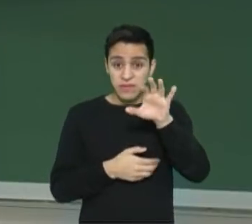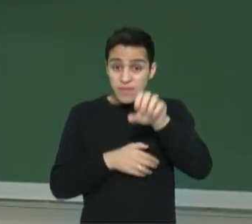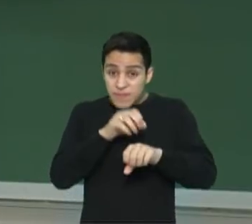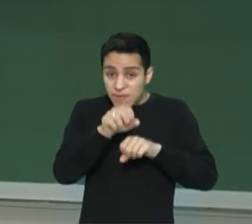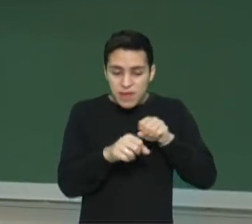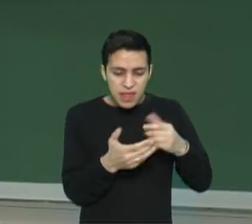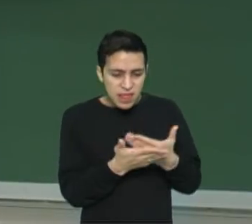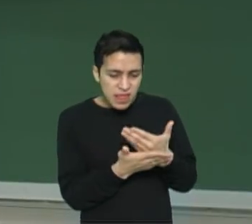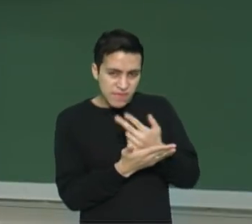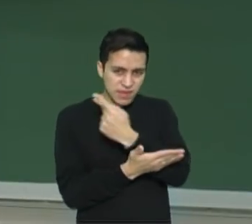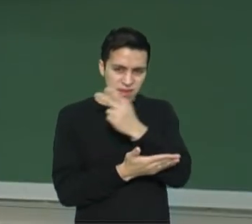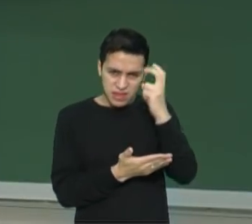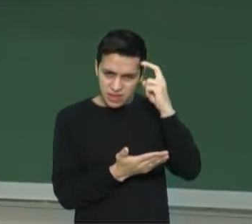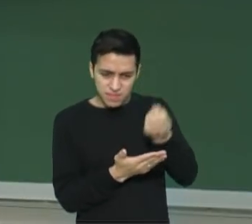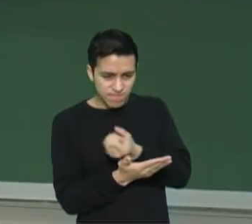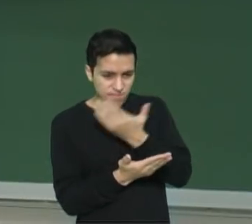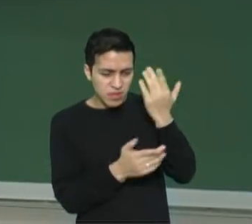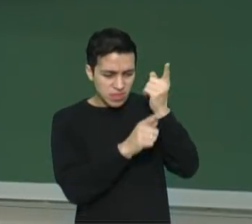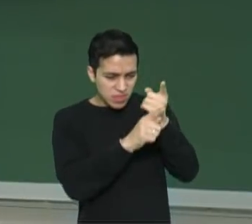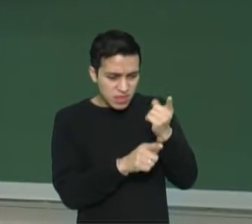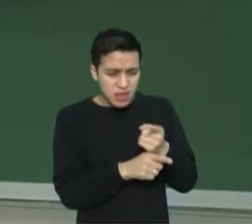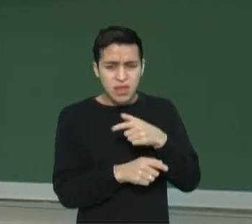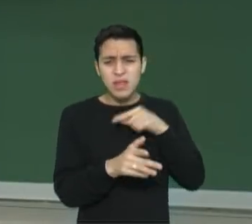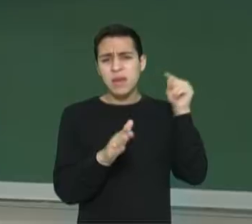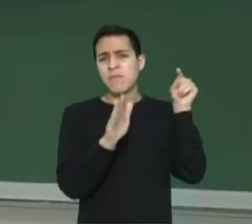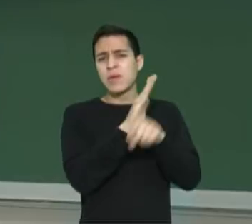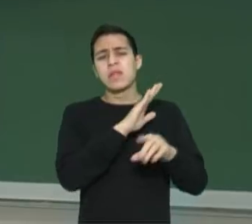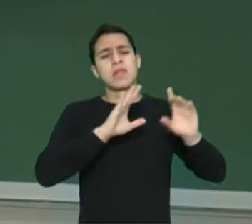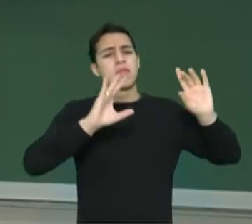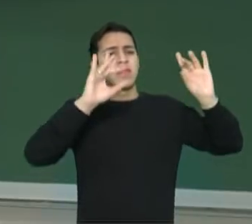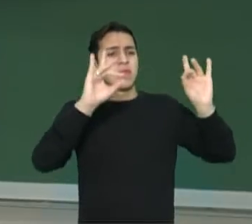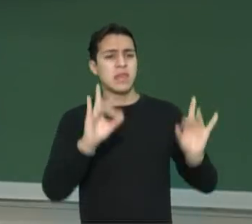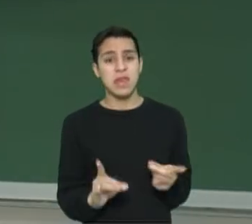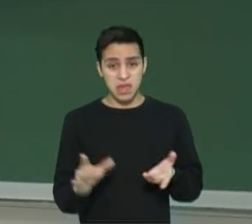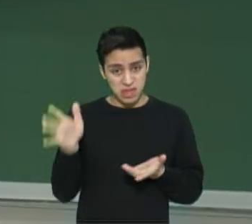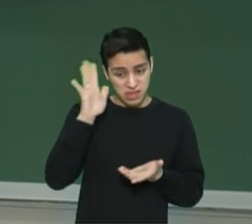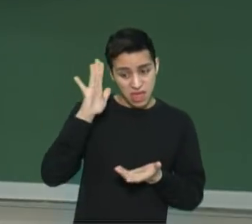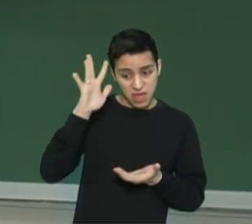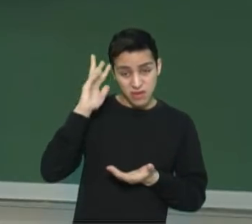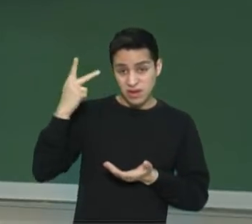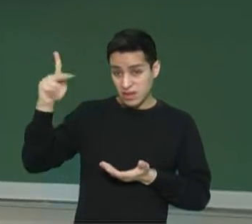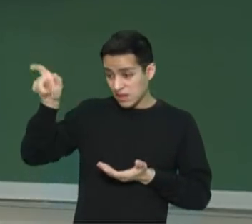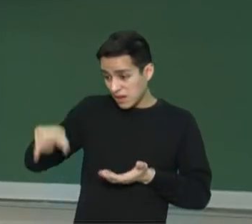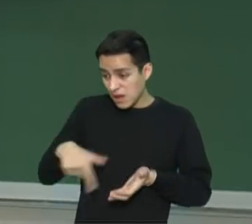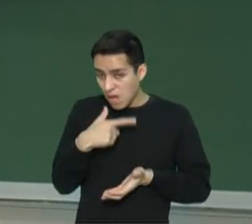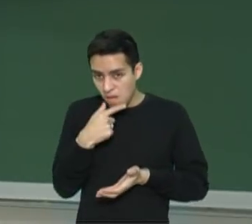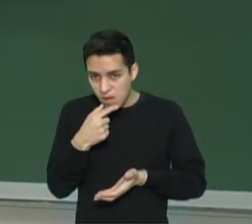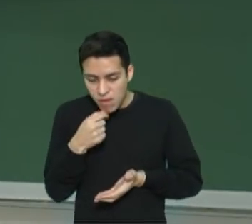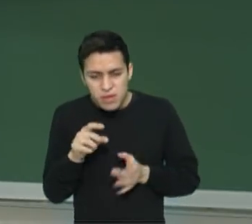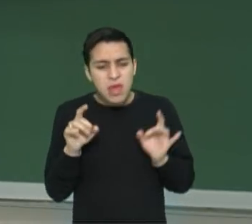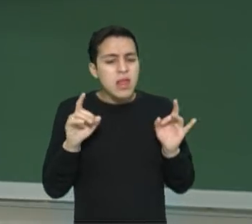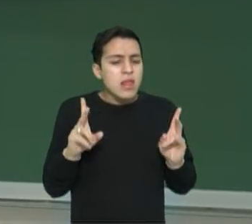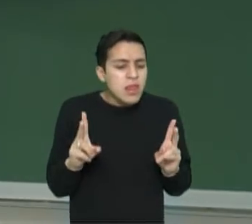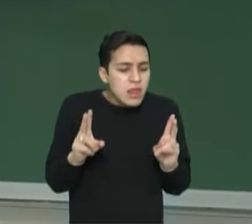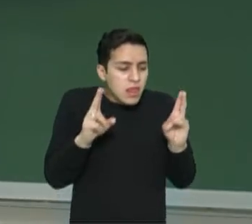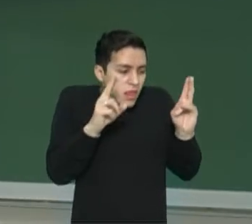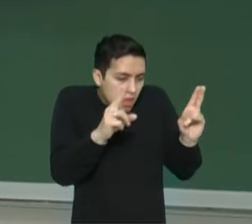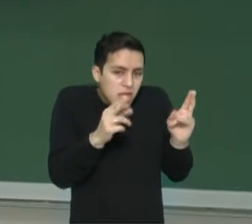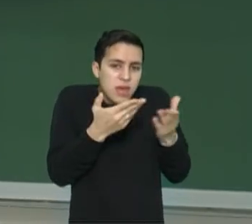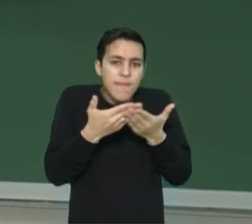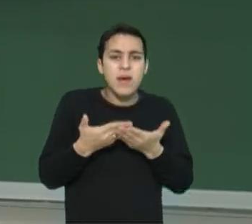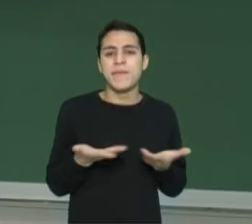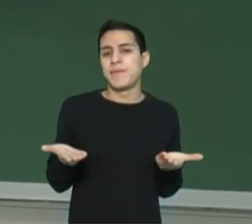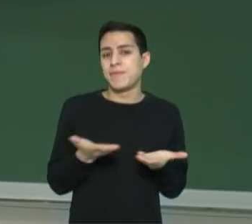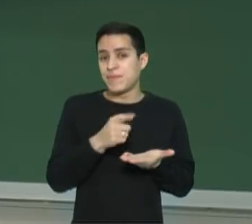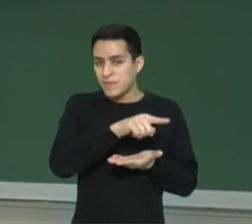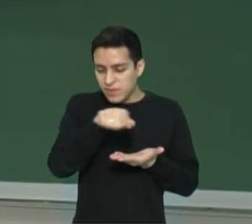Inteligências Múltiplas do Gardner, você vai encontrar isso com profundidade, a teoria toda dele, tá? Isso aqui é um recorte para a nossa aula, para